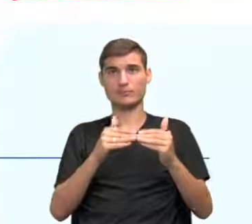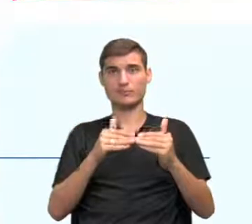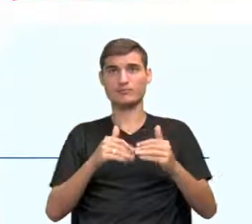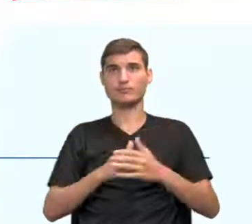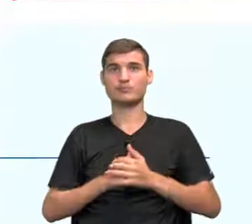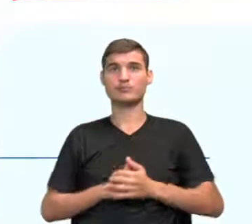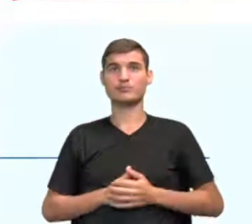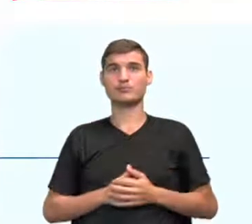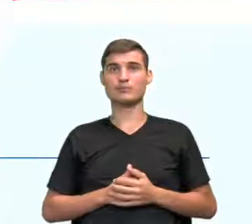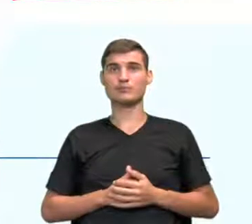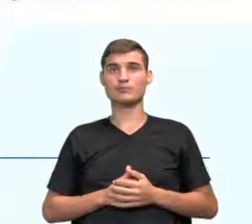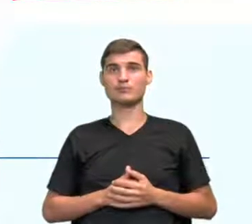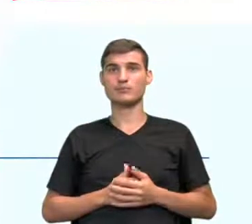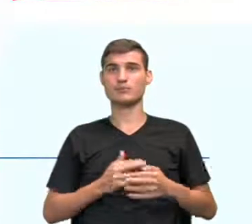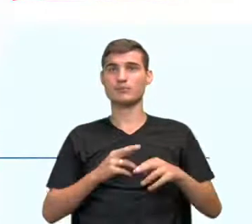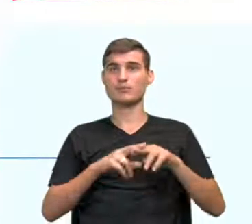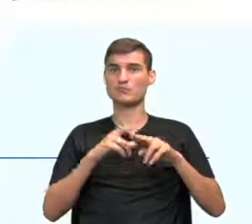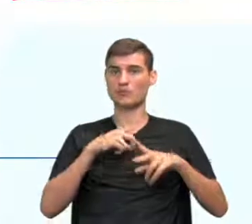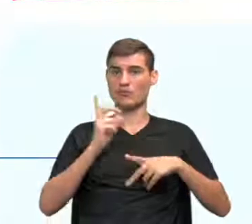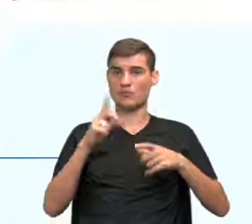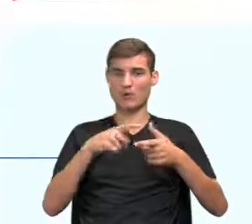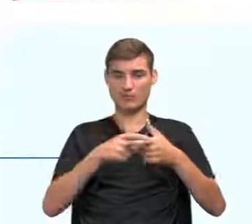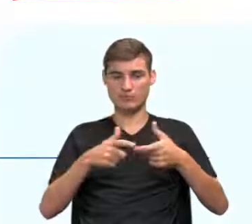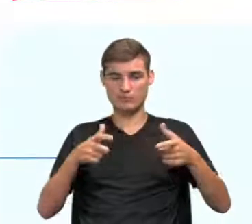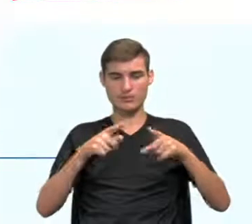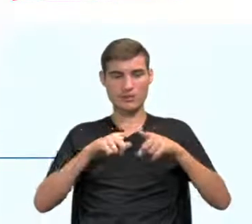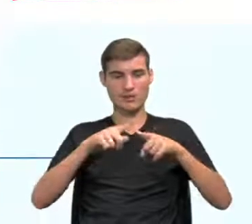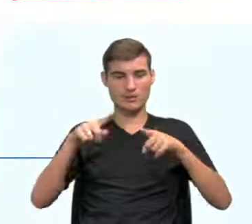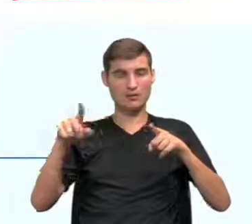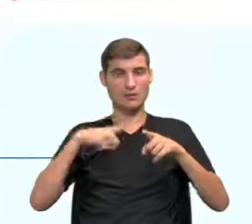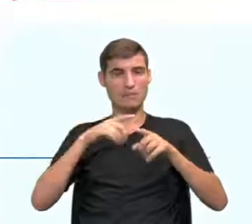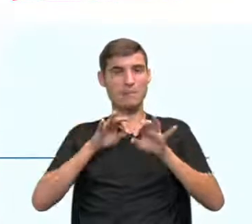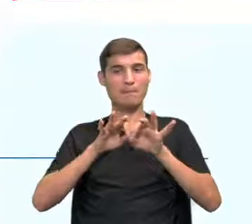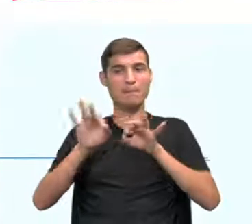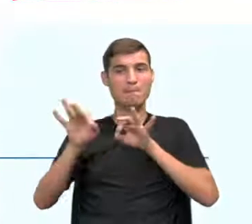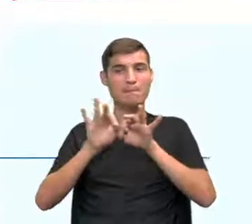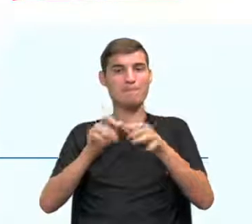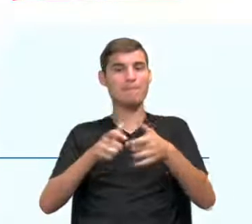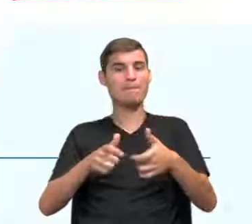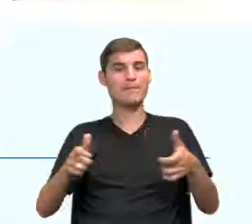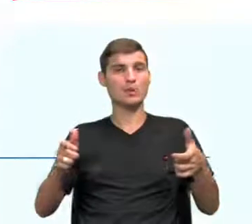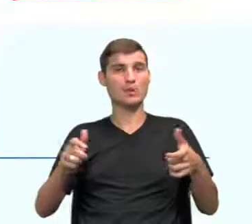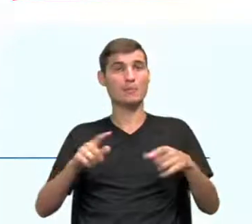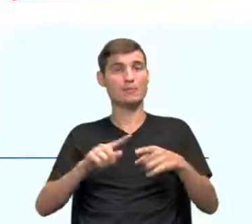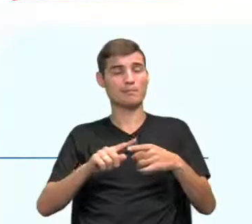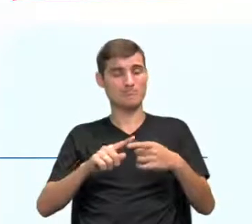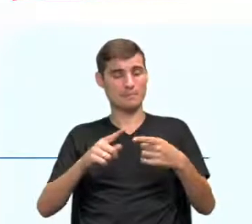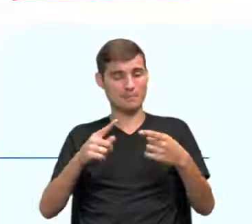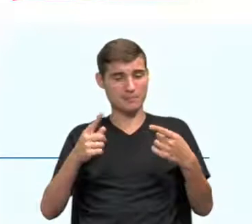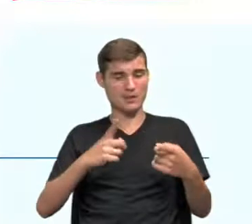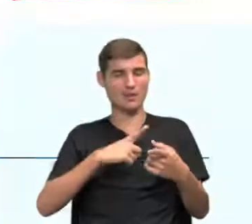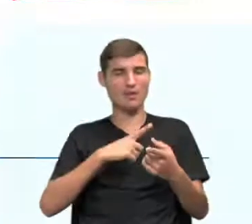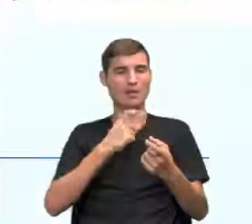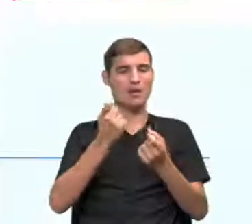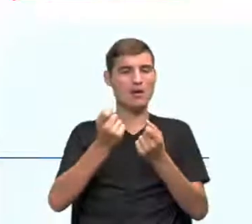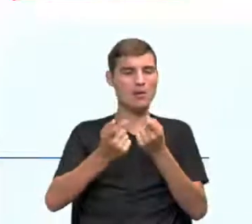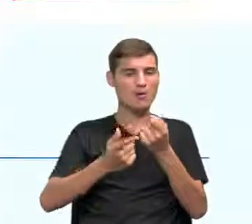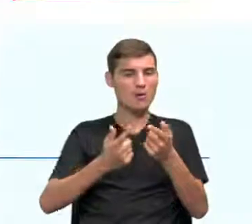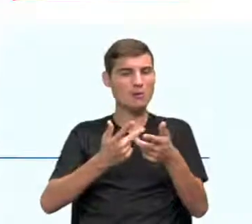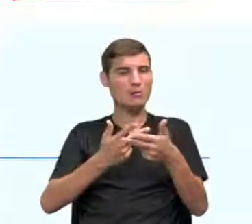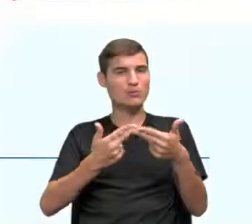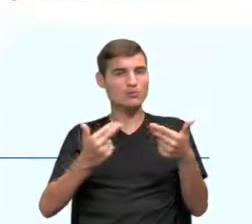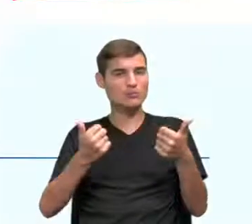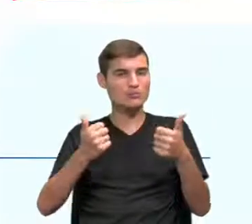Então, eu tenho essa onda grande, eu tenho um maior alcance. Porém, tem algumas desvantagens. Por